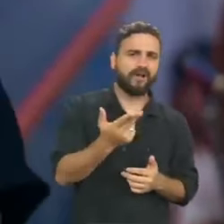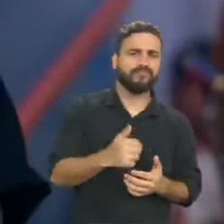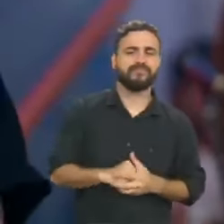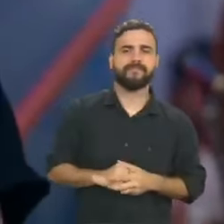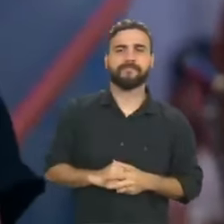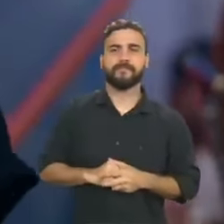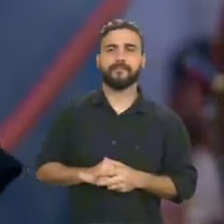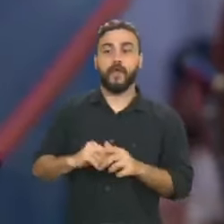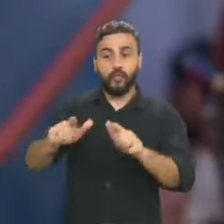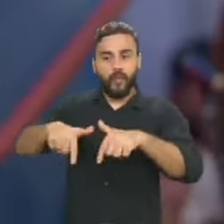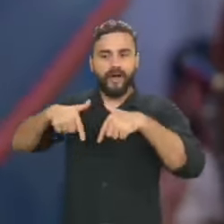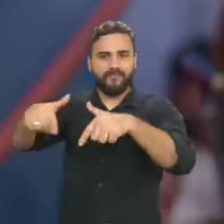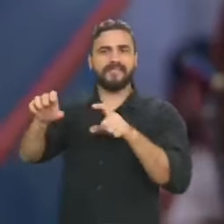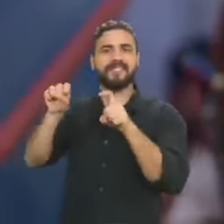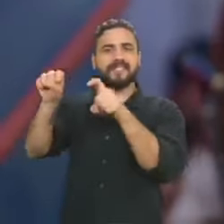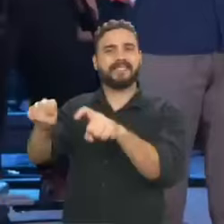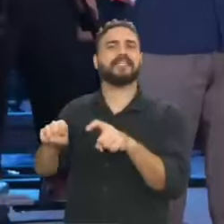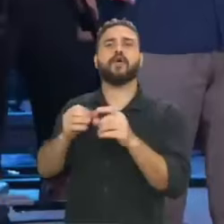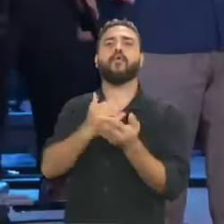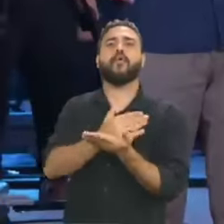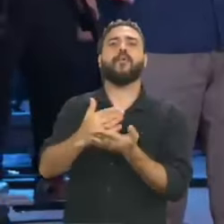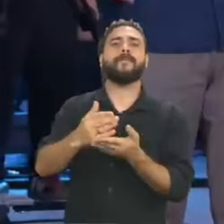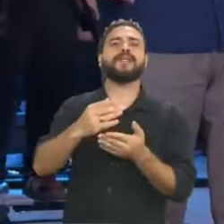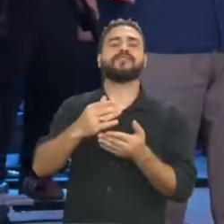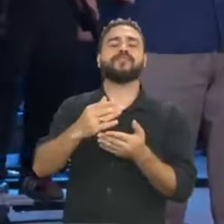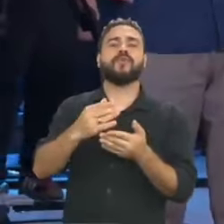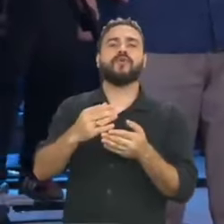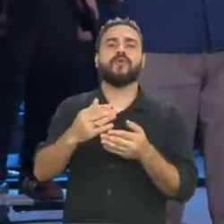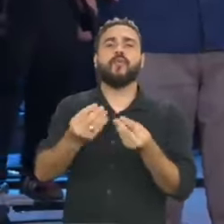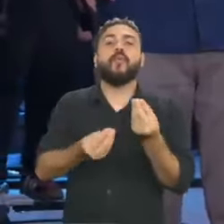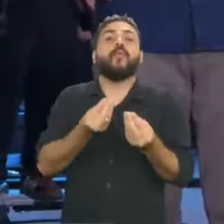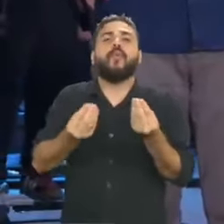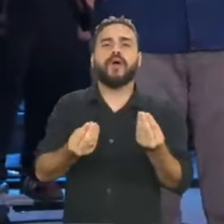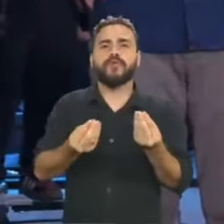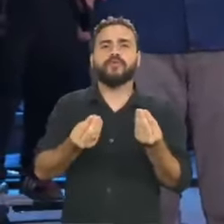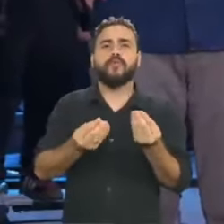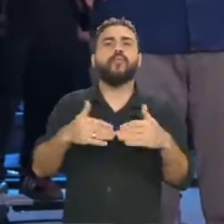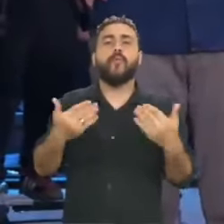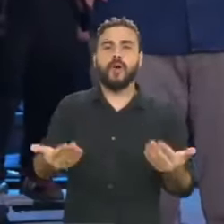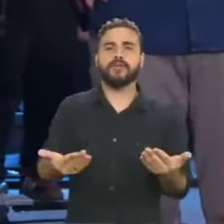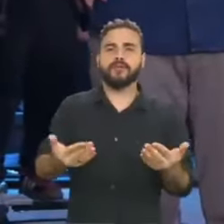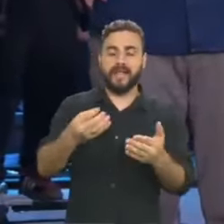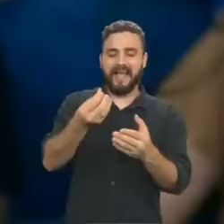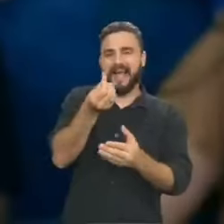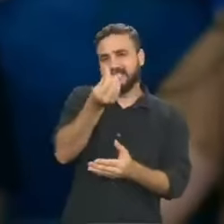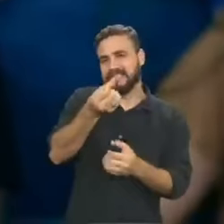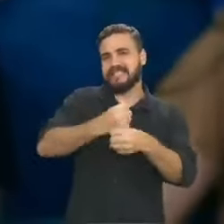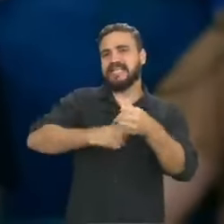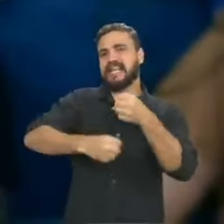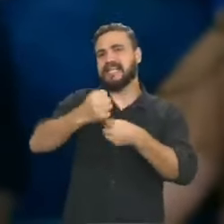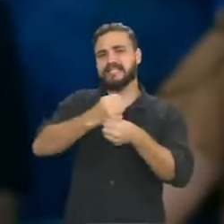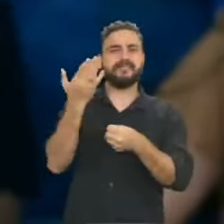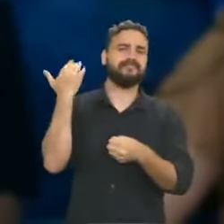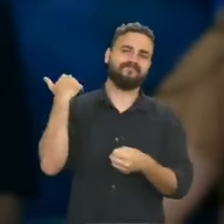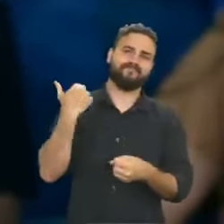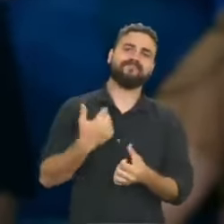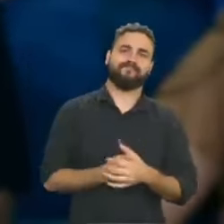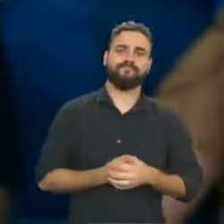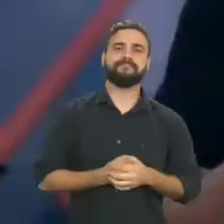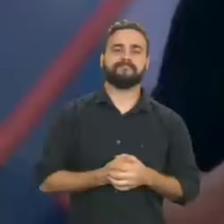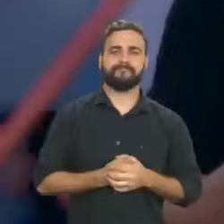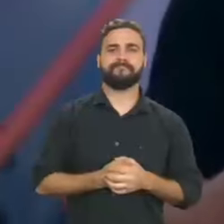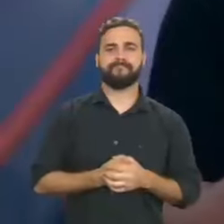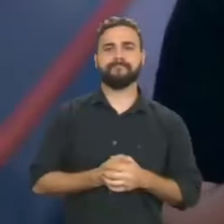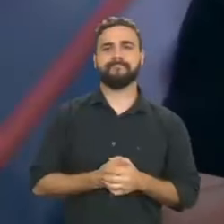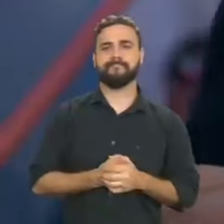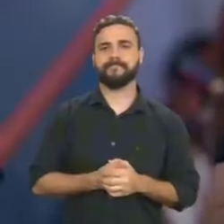6 Sertão anos. começou com seis, há 6 anos 5 ou 6 anos. atrás. 5 ou 6 anos, uma igreja puxando a outra, não é? É Gente, muito agora eu legal.